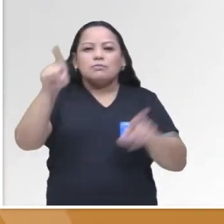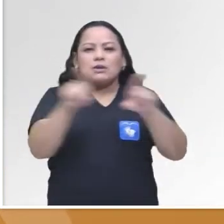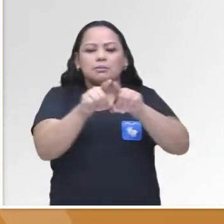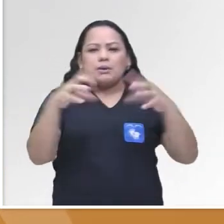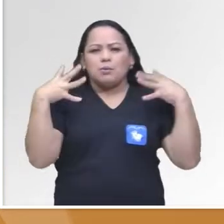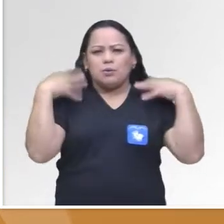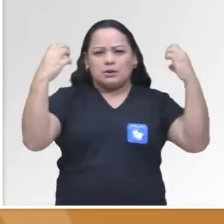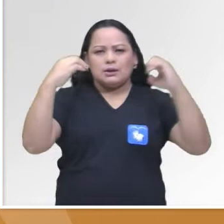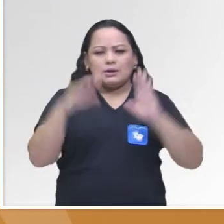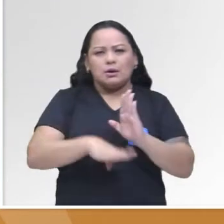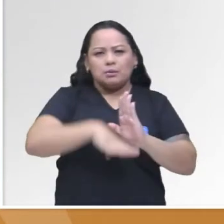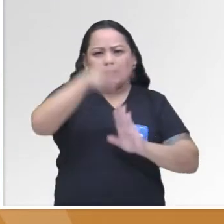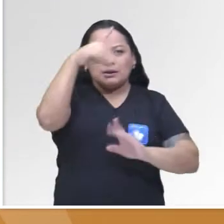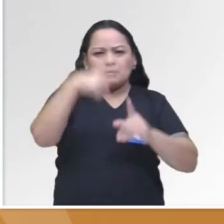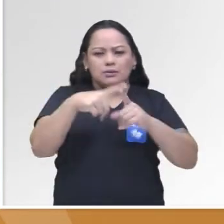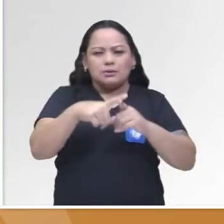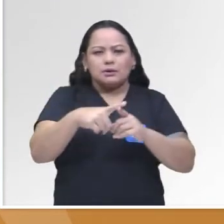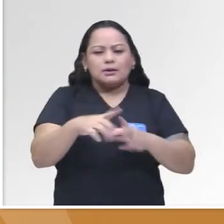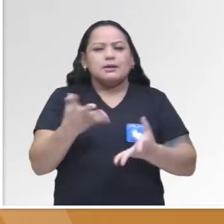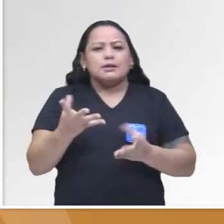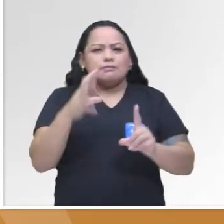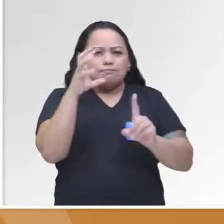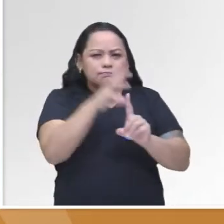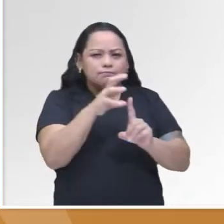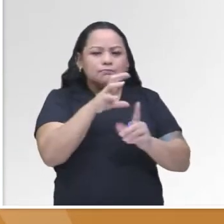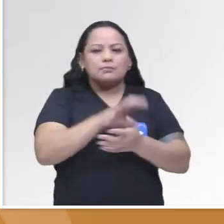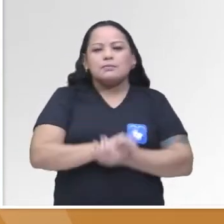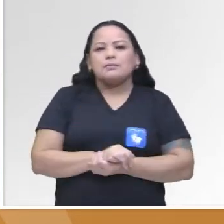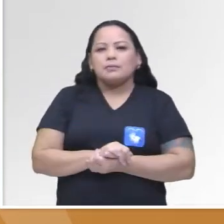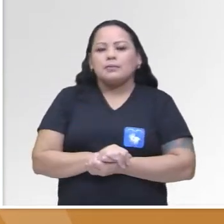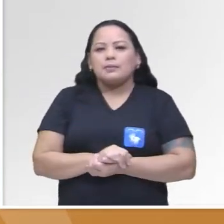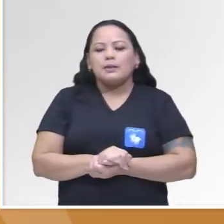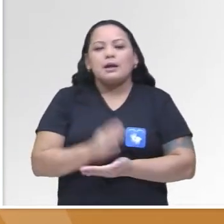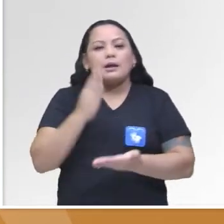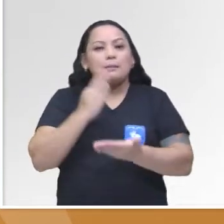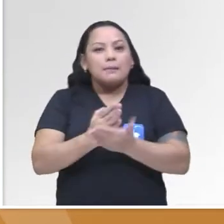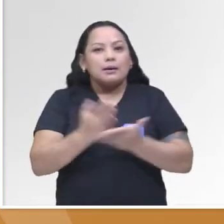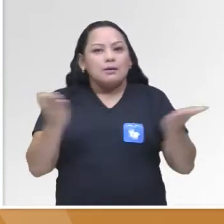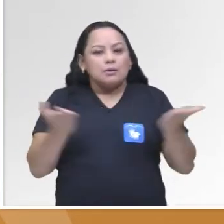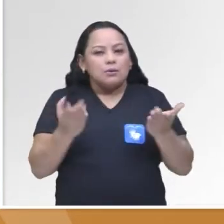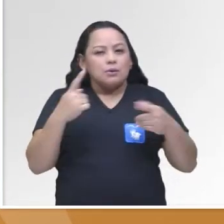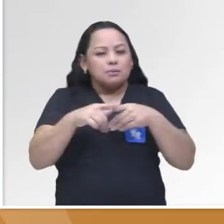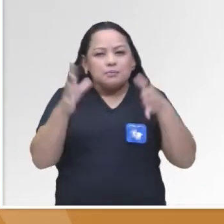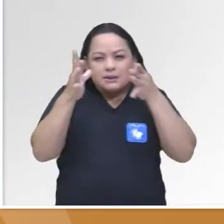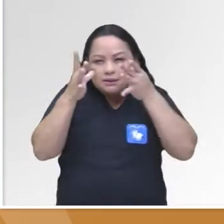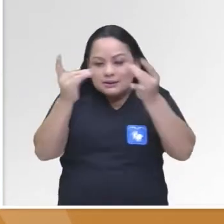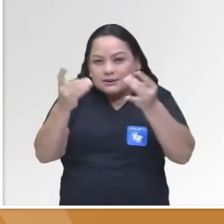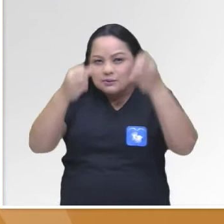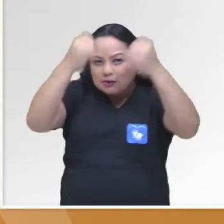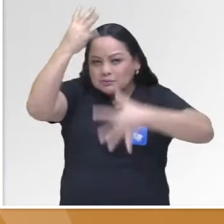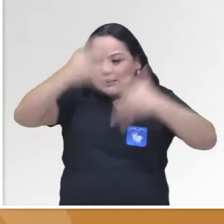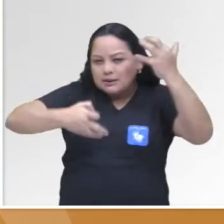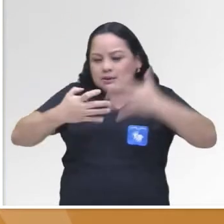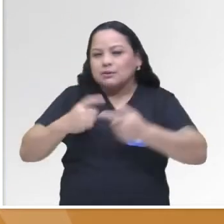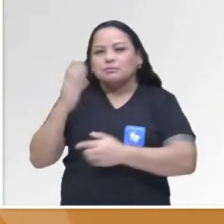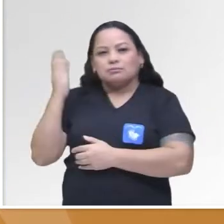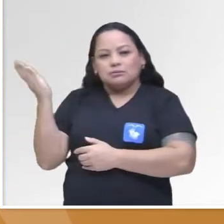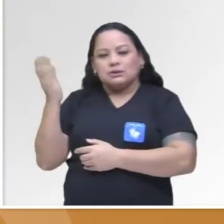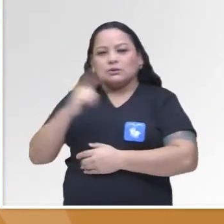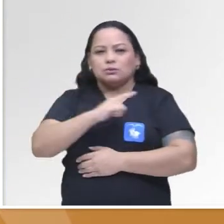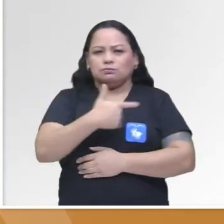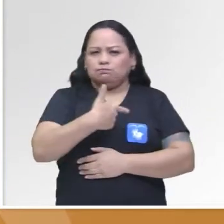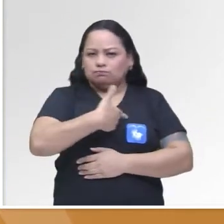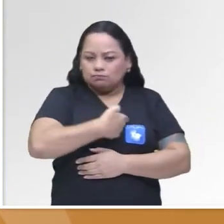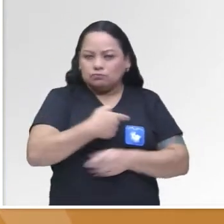poder de intervenção. Pausa aí também, porque é importante a gente frisar essa questão. Getúlio Vargas vai ter